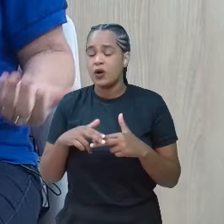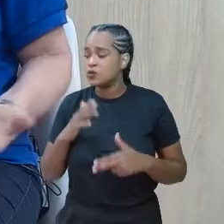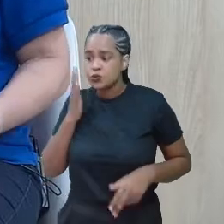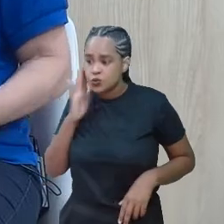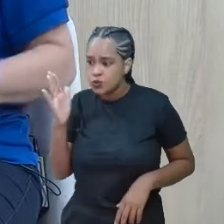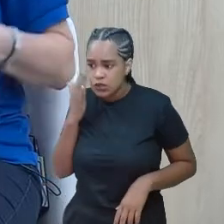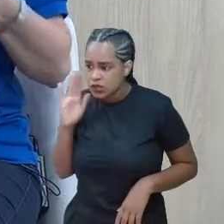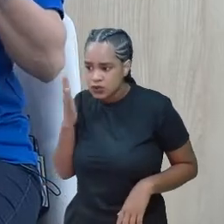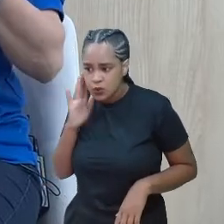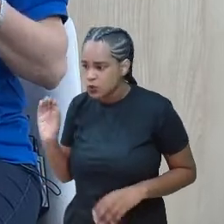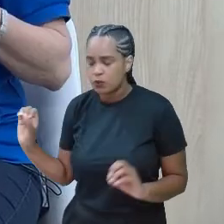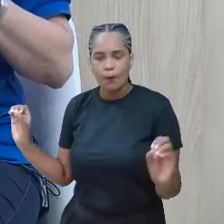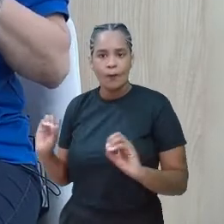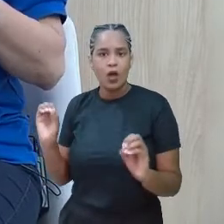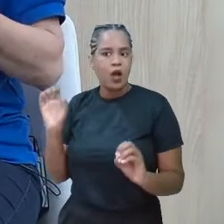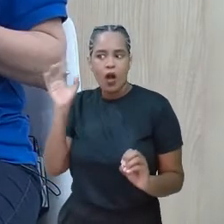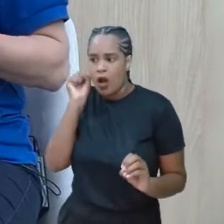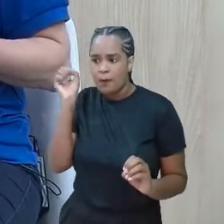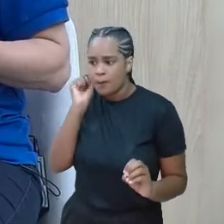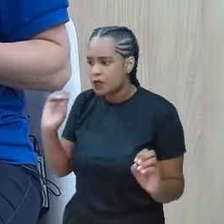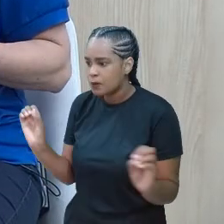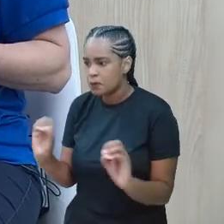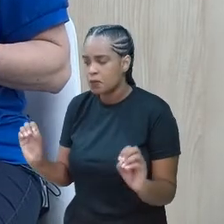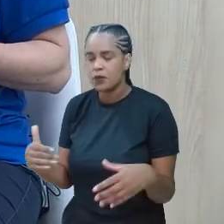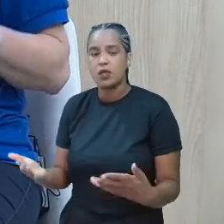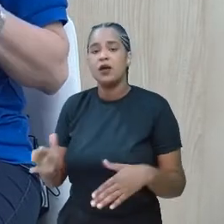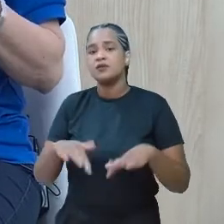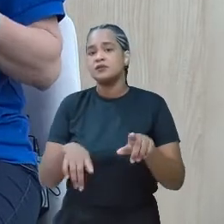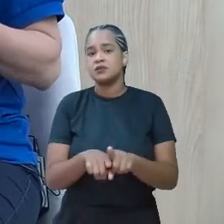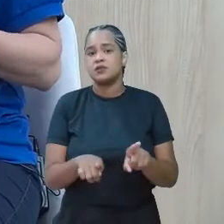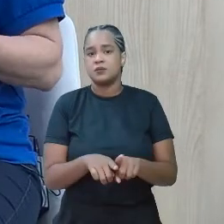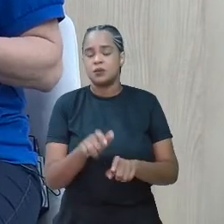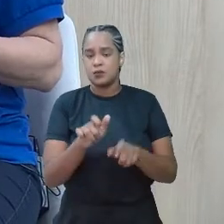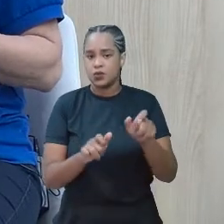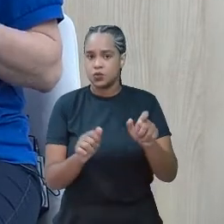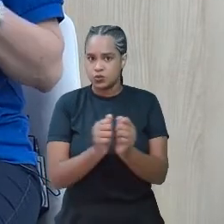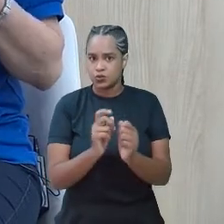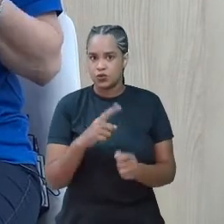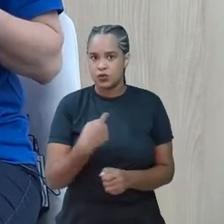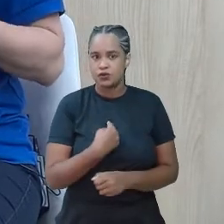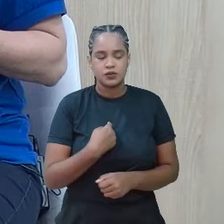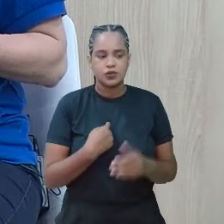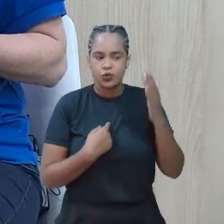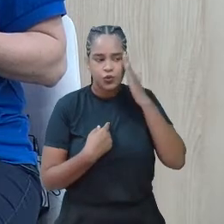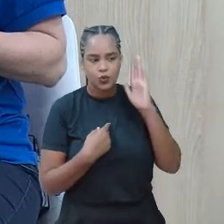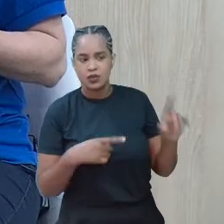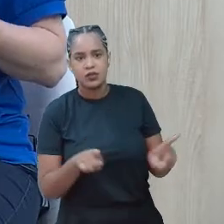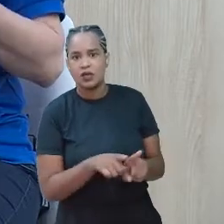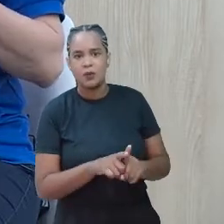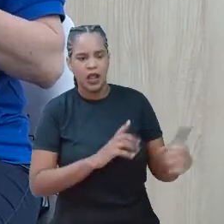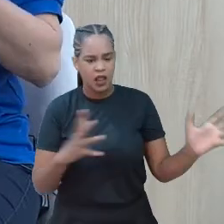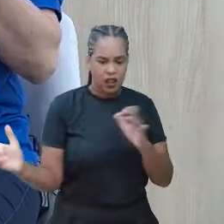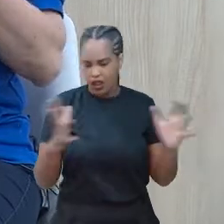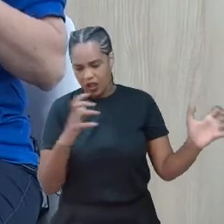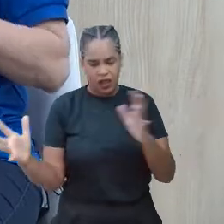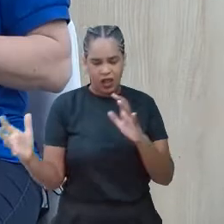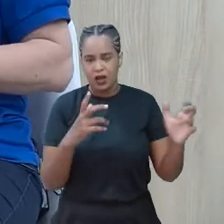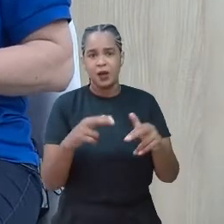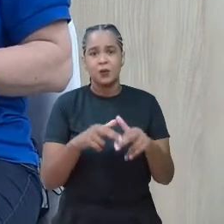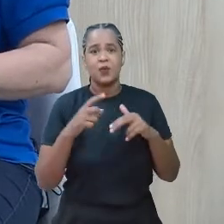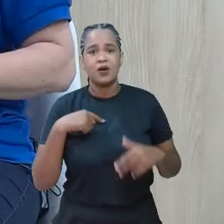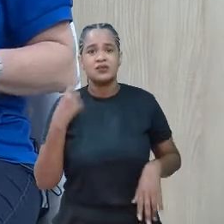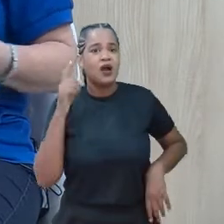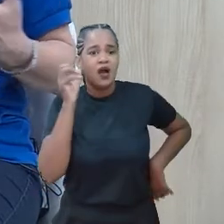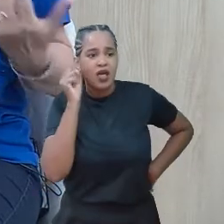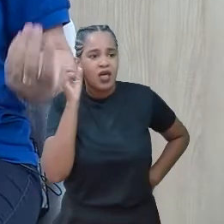pessoas estão falando, e às vezes as pessoas que estão conosco, elas não entendem e ficam agressivas conosco, porque nós não